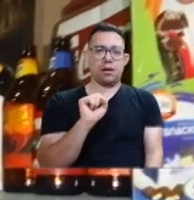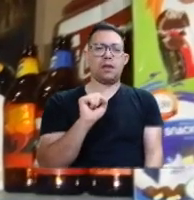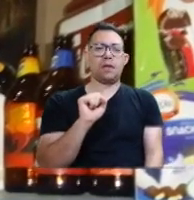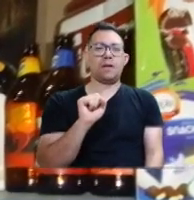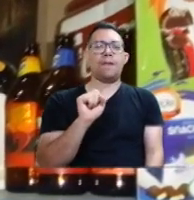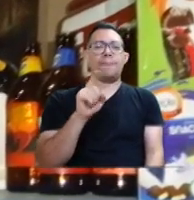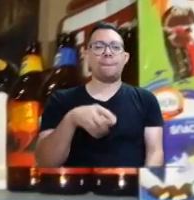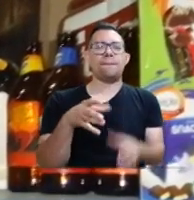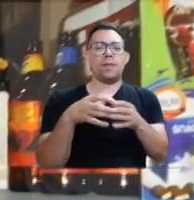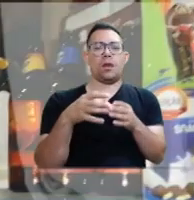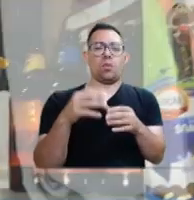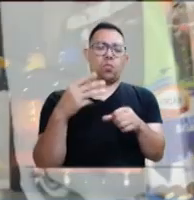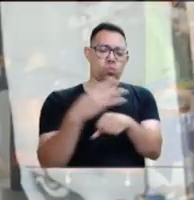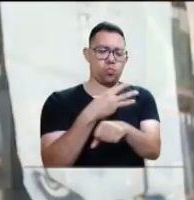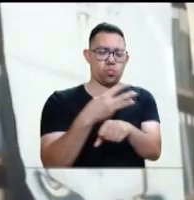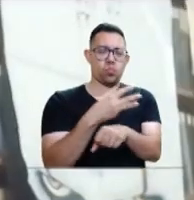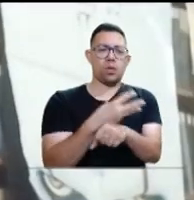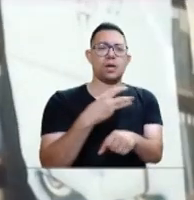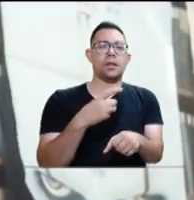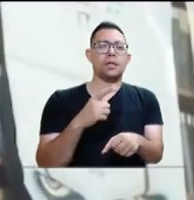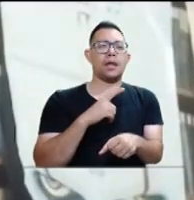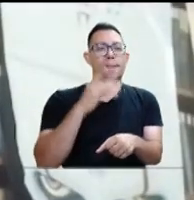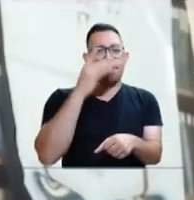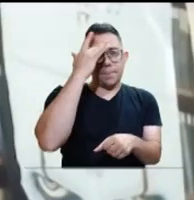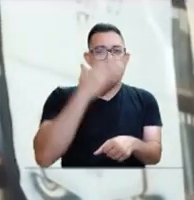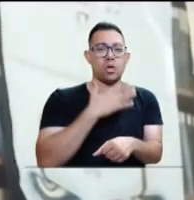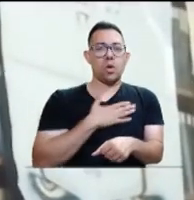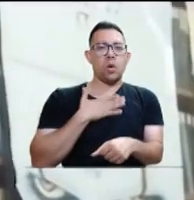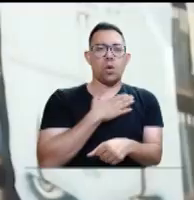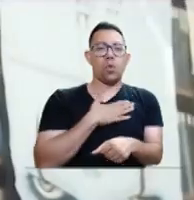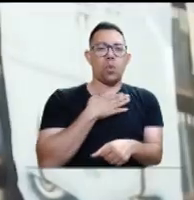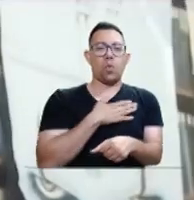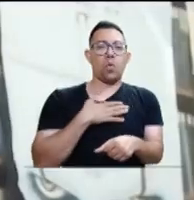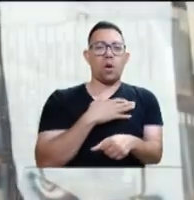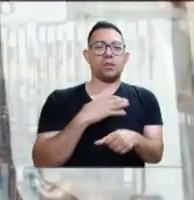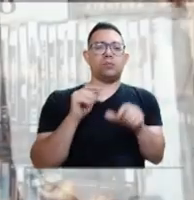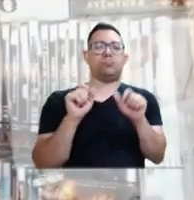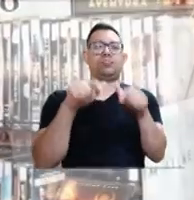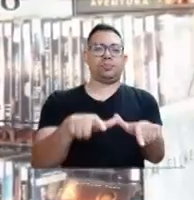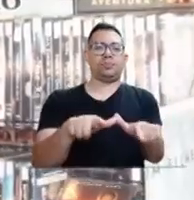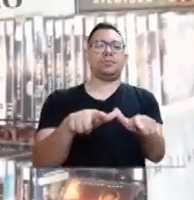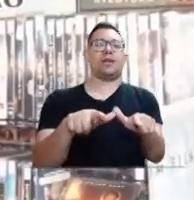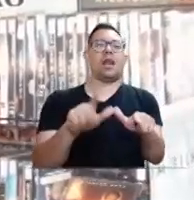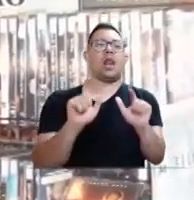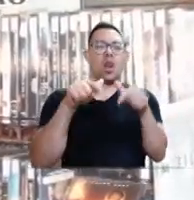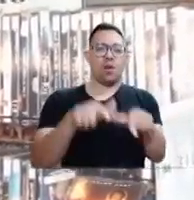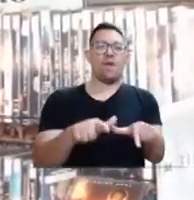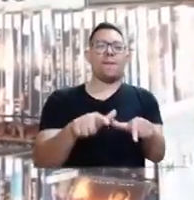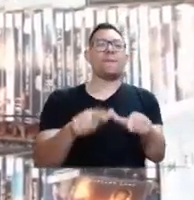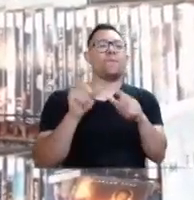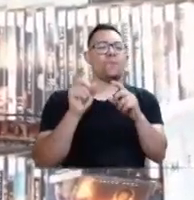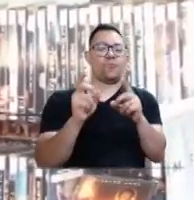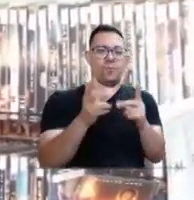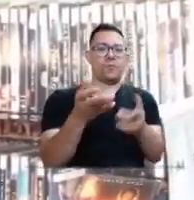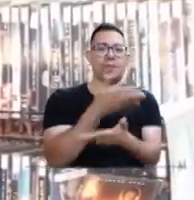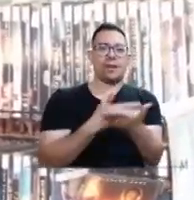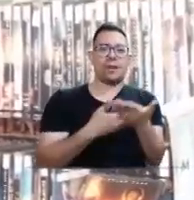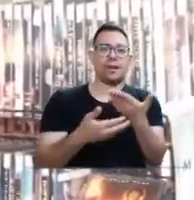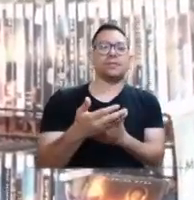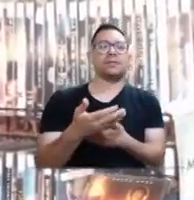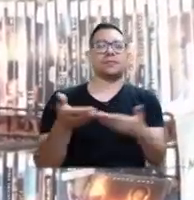Forever Leilões, que é o grupo do WhatsApp, juntamente com os colecionadores Patrick e Mourão. Desenvolvo esse trabalho de